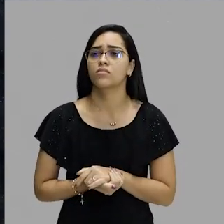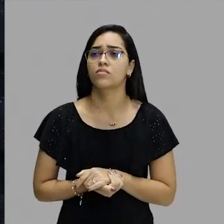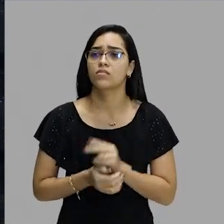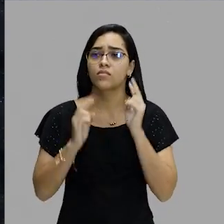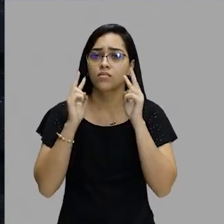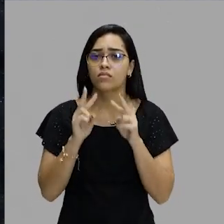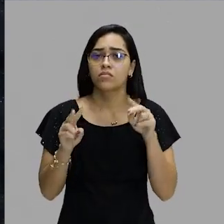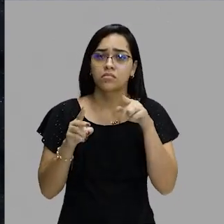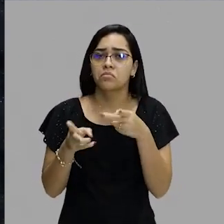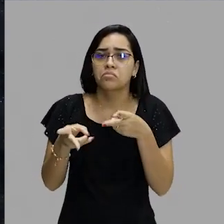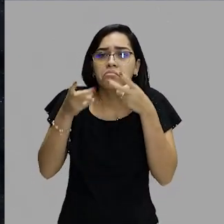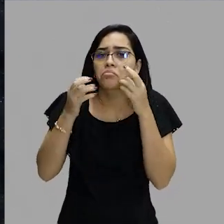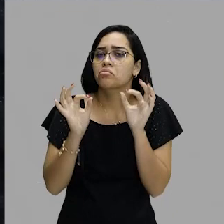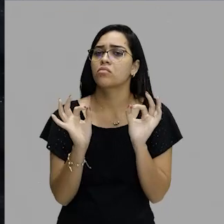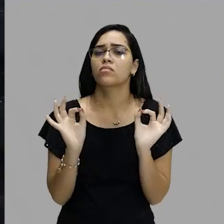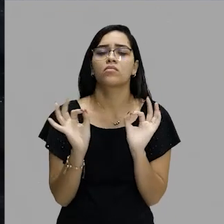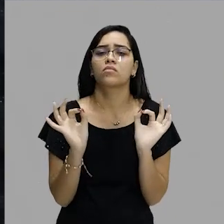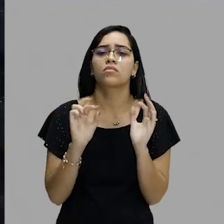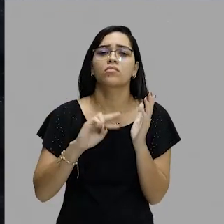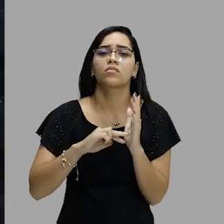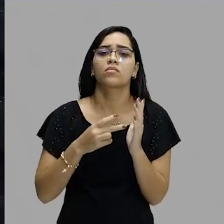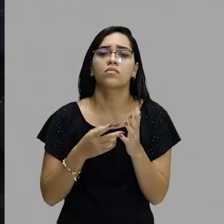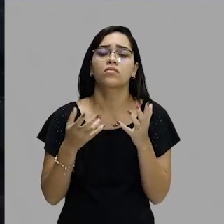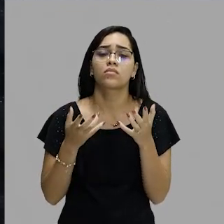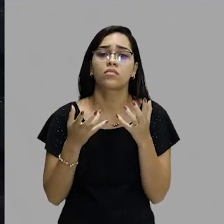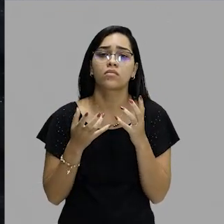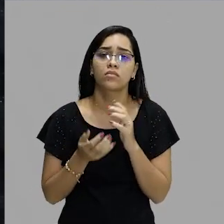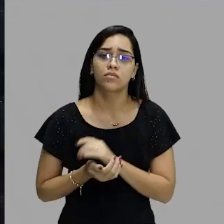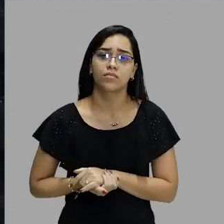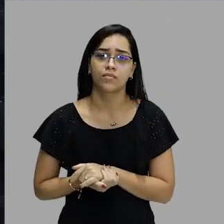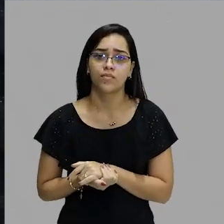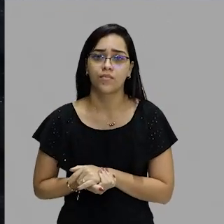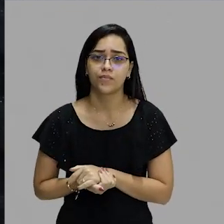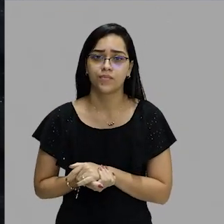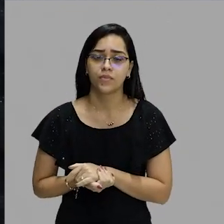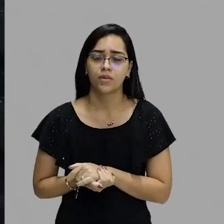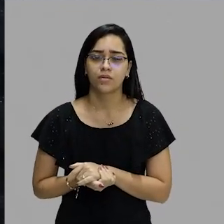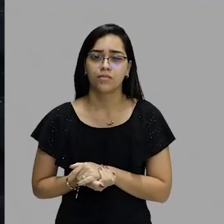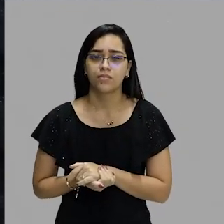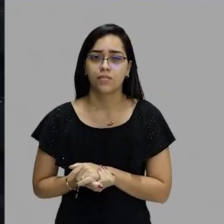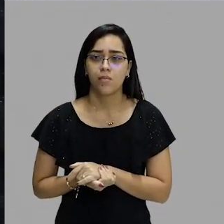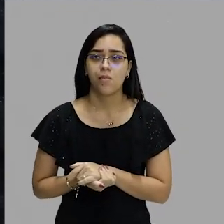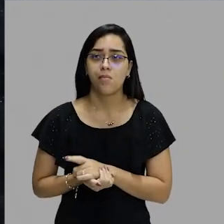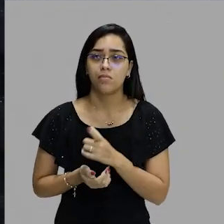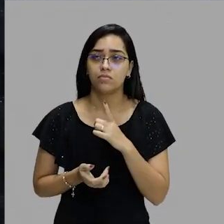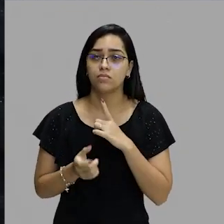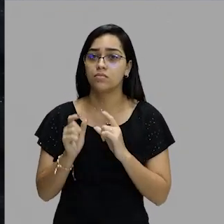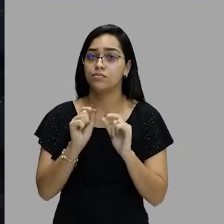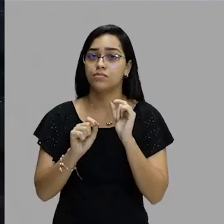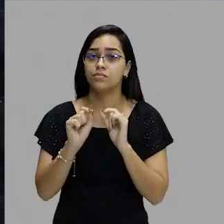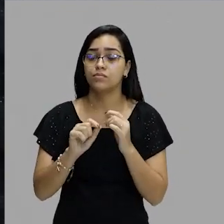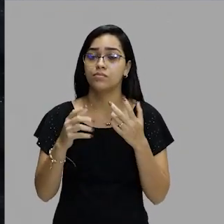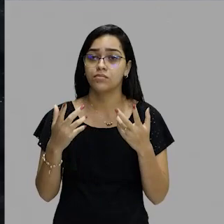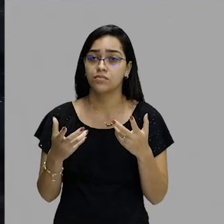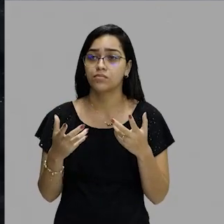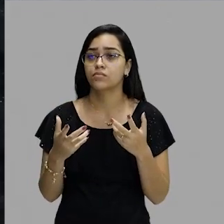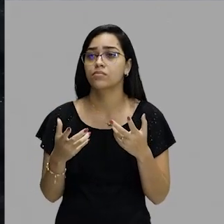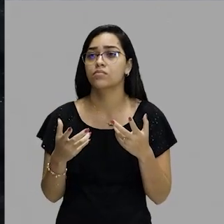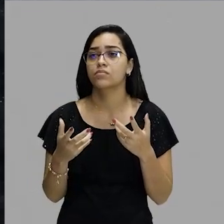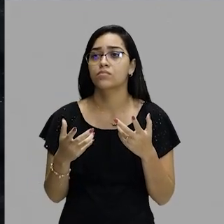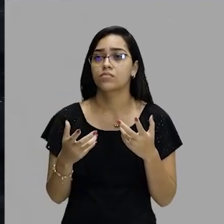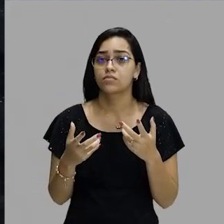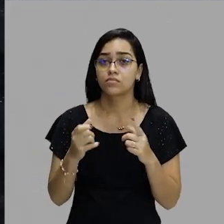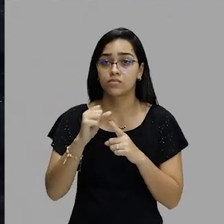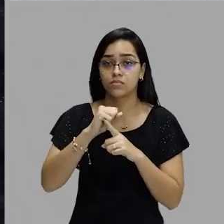vista, você pode nem perceber o que o autor está, a subjetividade do autor trazendo à baila, trazendo